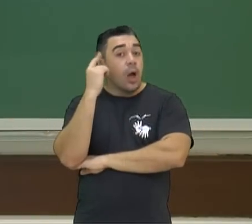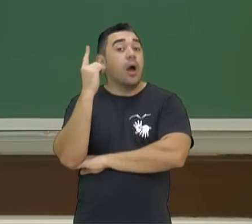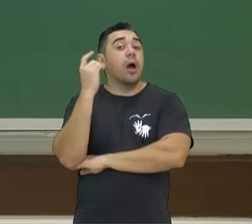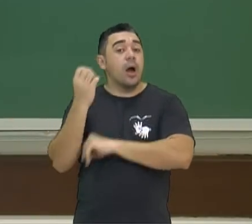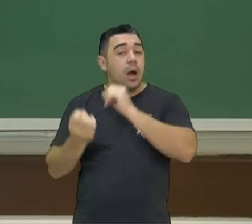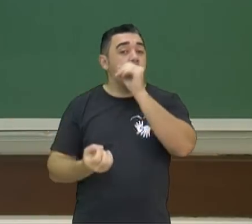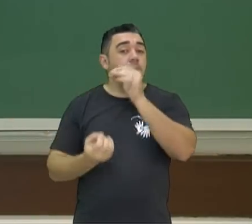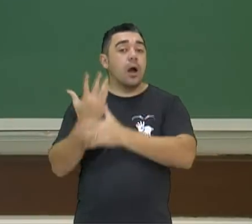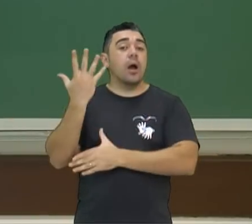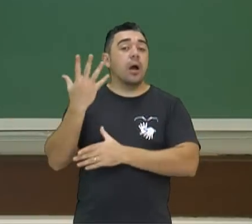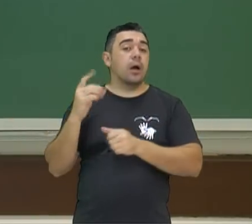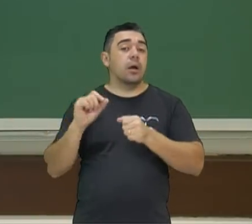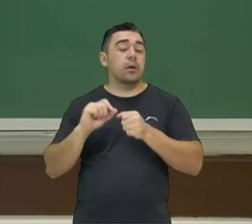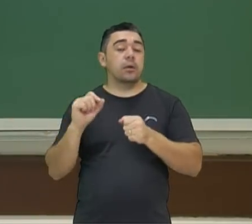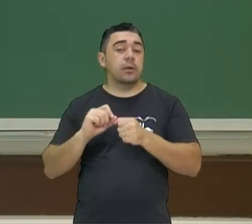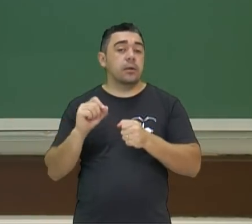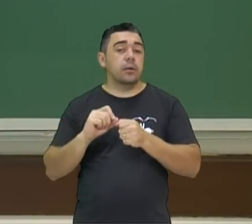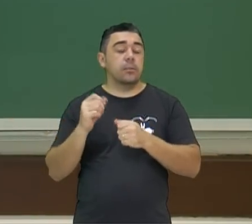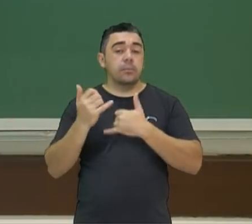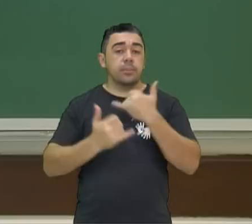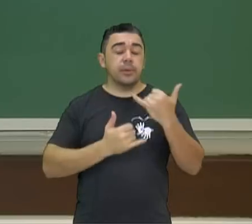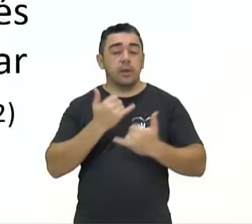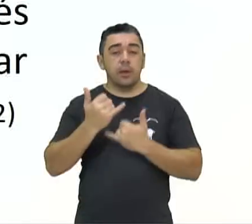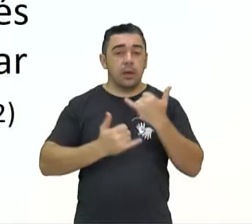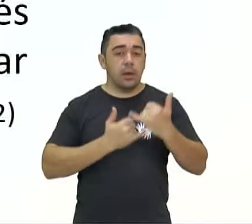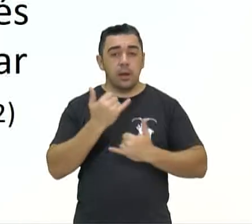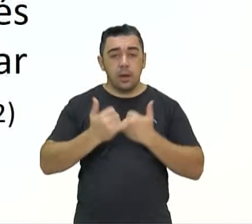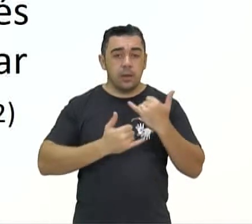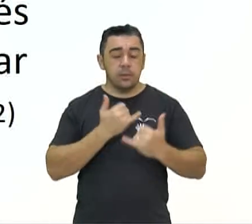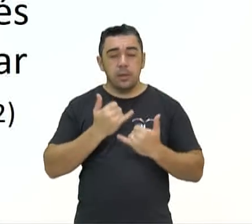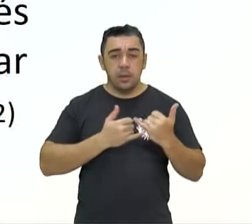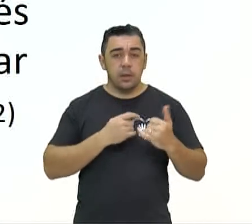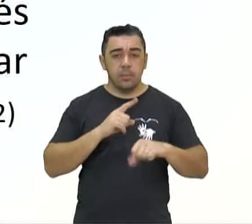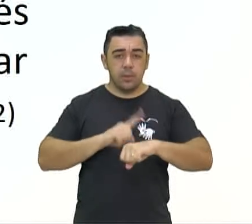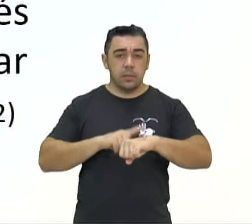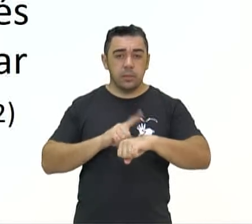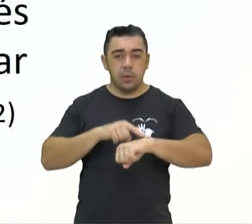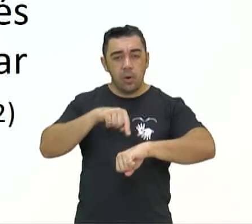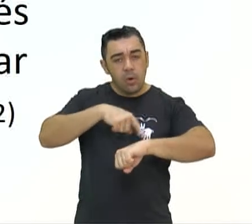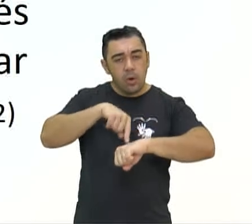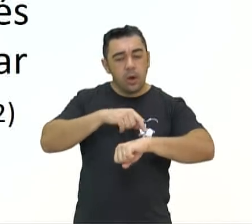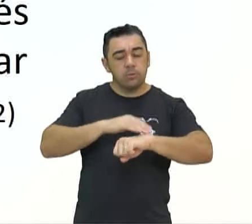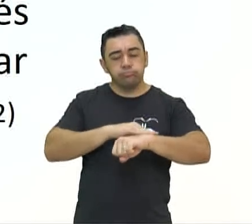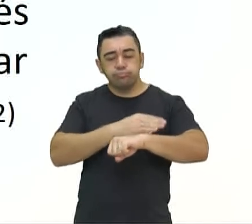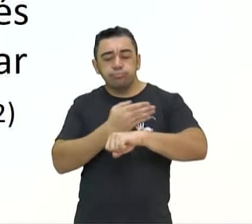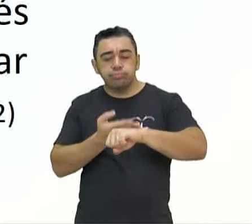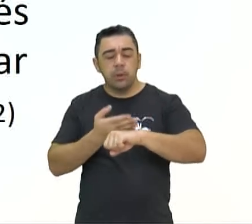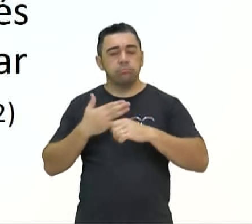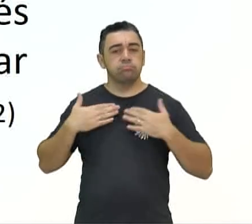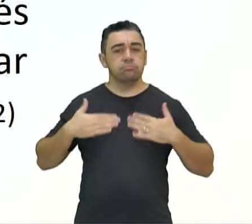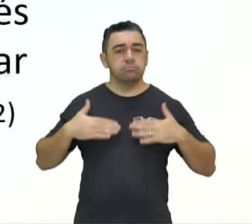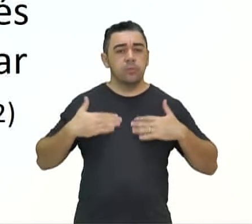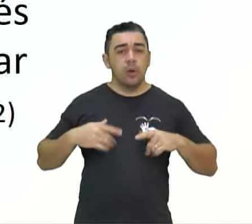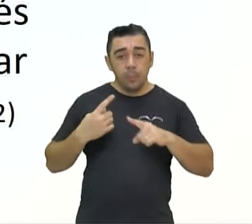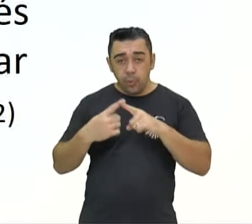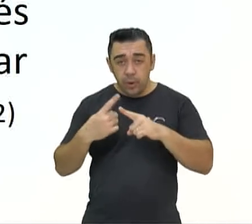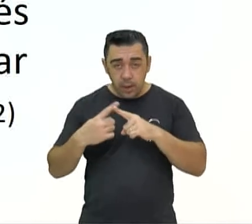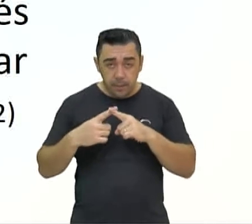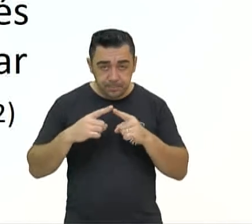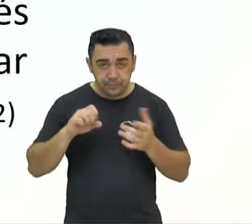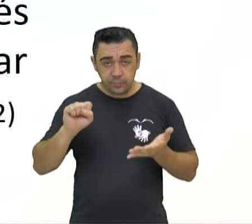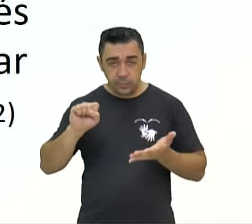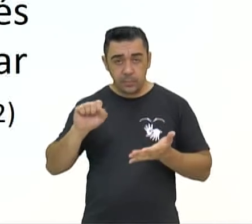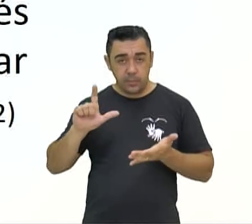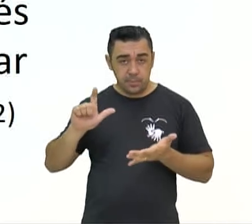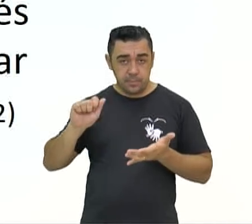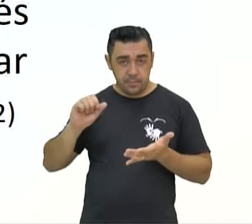o tempo, né? E aí, na busca por novas áreas para escalada, né? Porque o que o slackline faz? Ele faz com que a